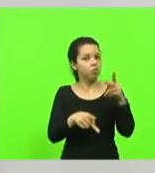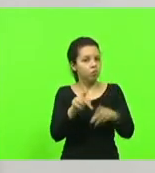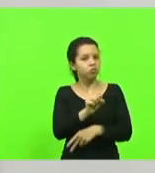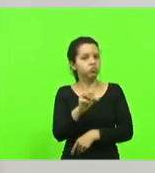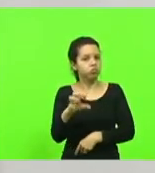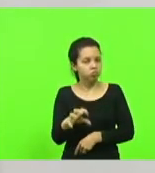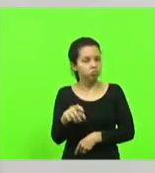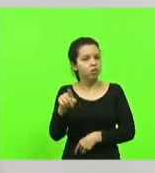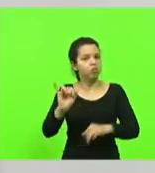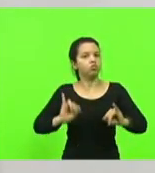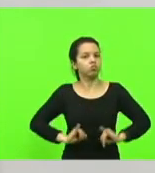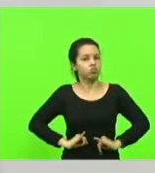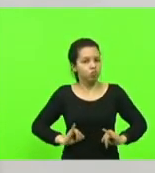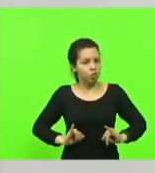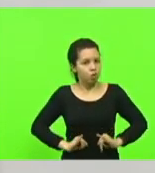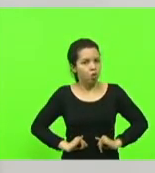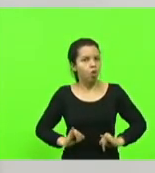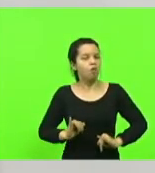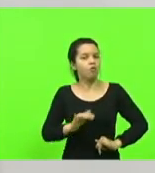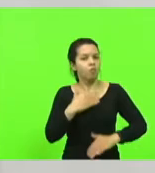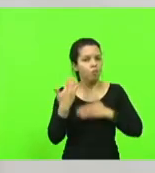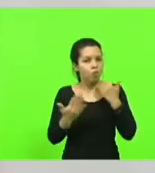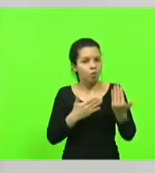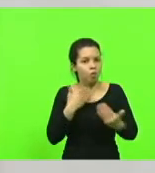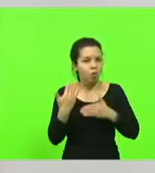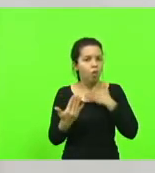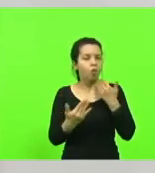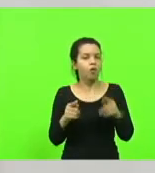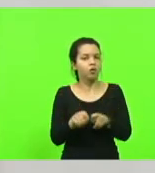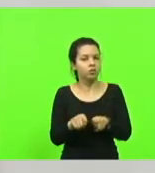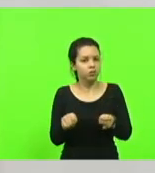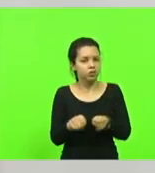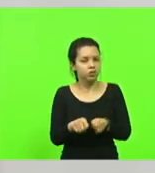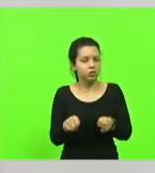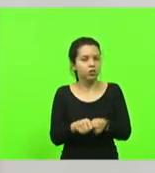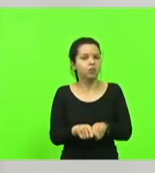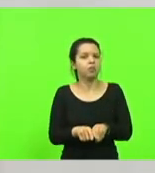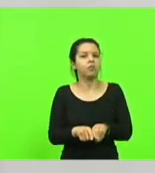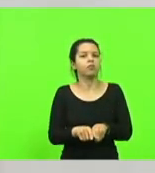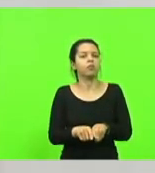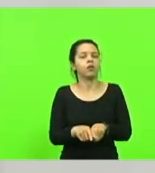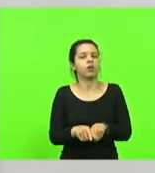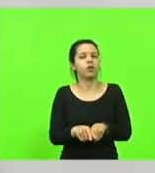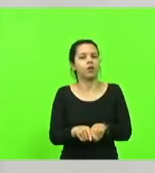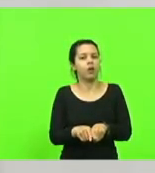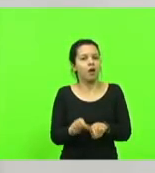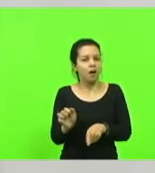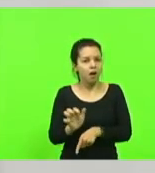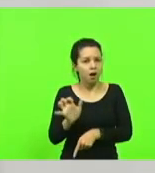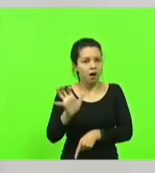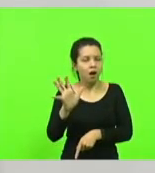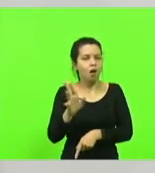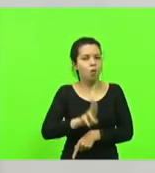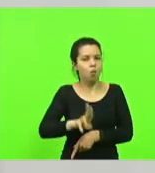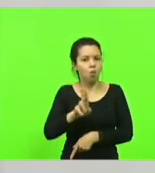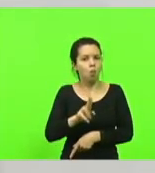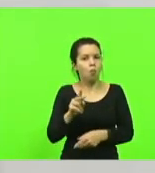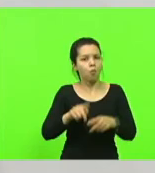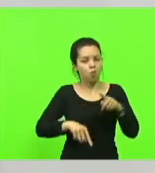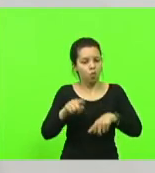estão pagando o preço com suas vidas e com alto custo da comercialização dos seus